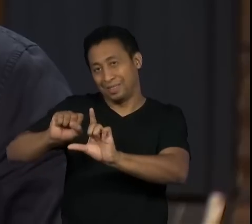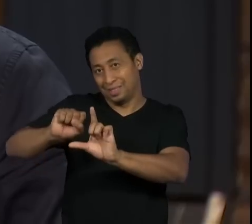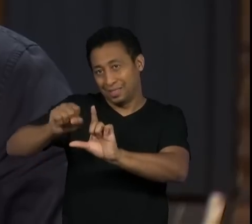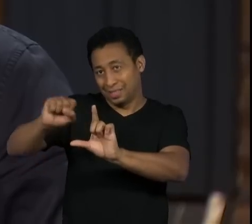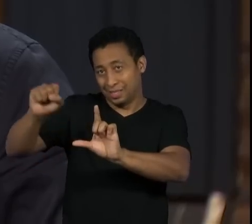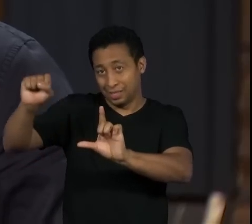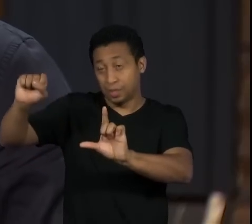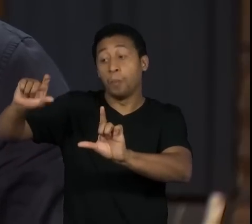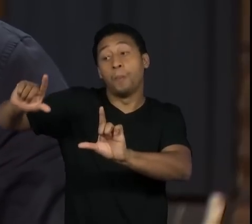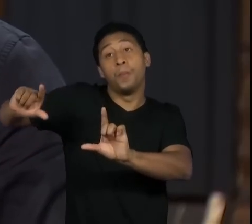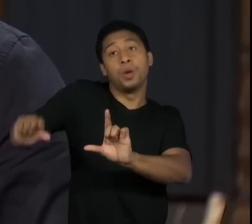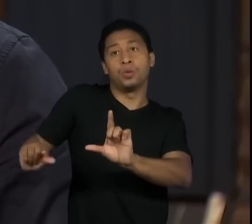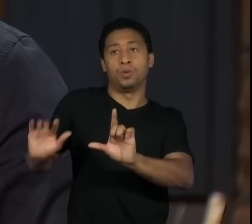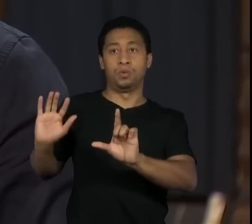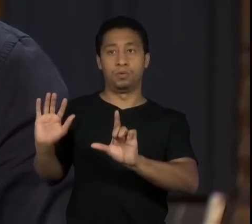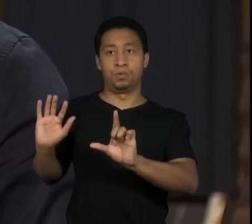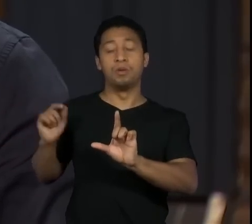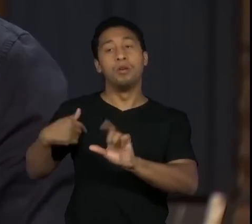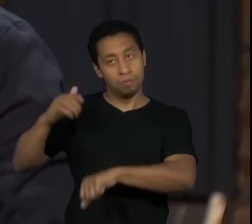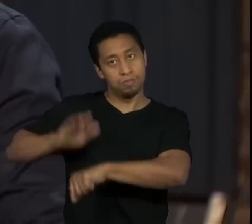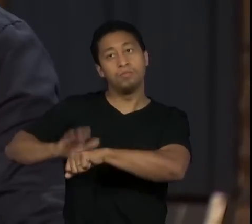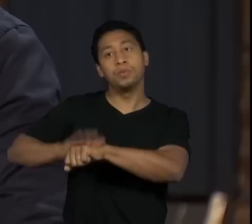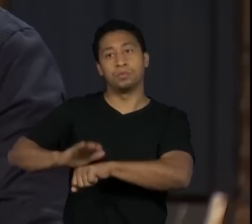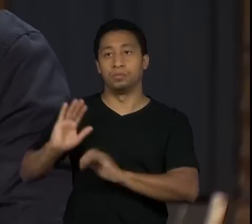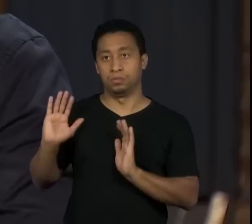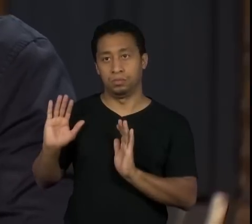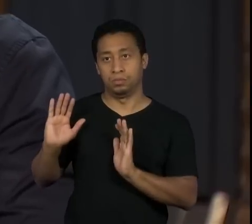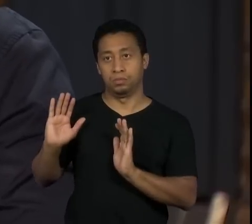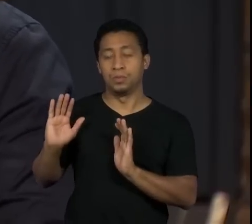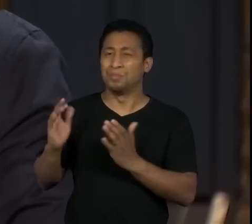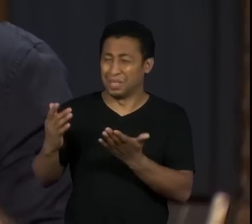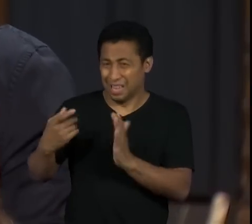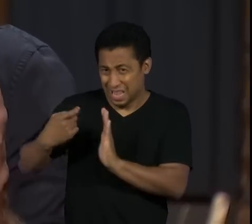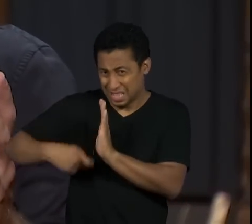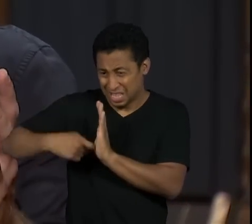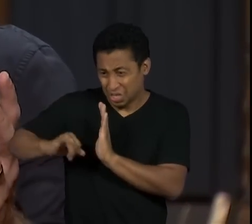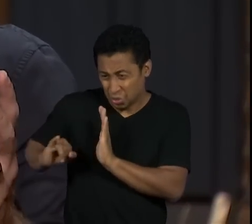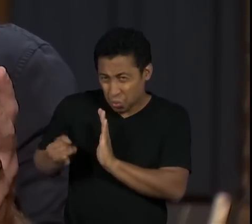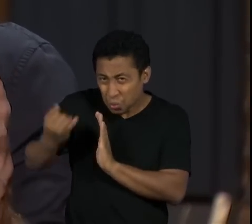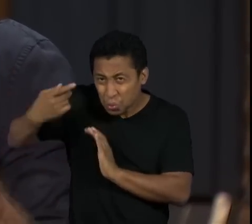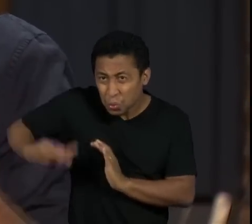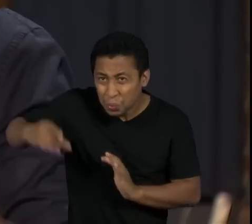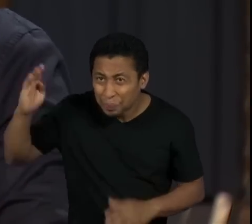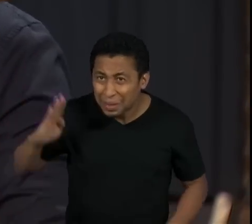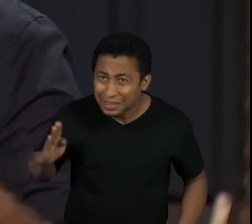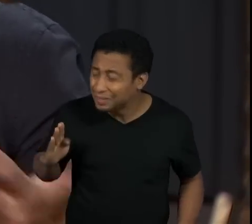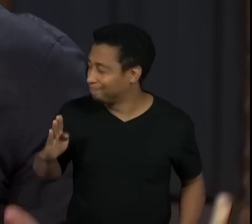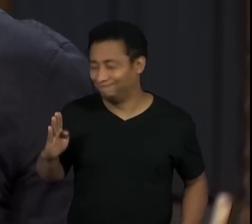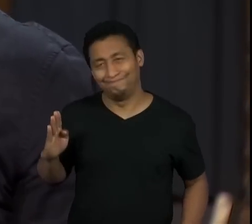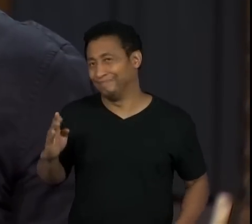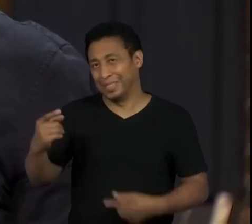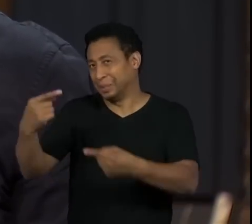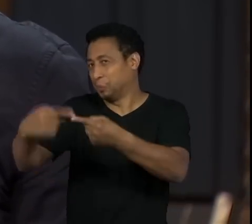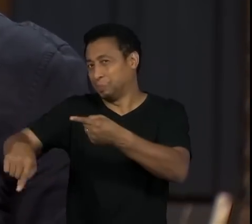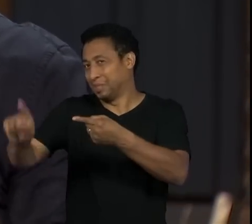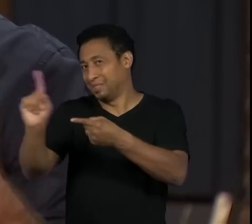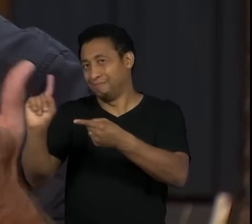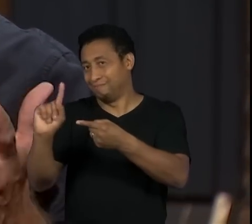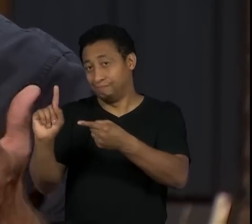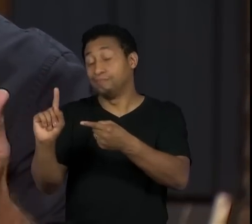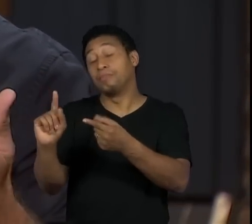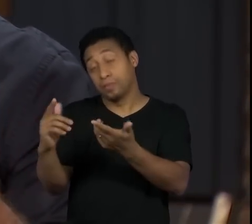no Brasil. Tá. E essa taxa realmente não tem explicação a não ser atender, né,